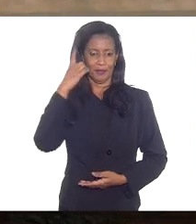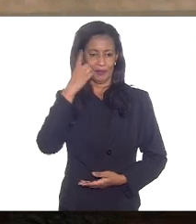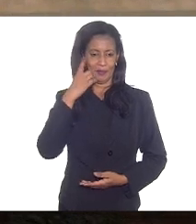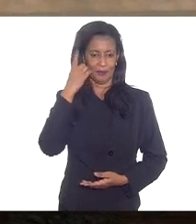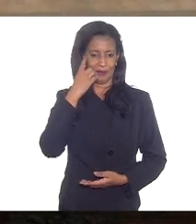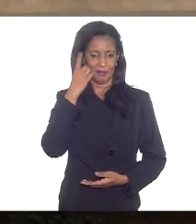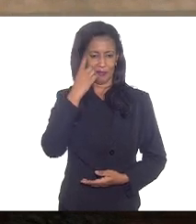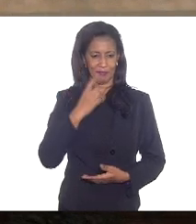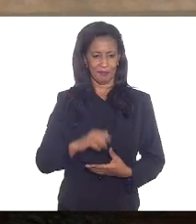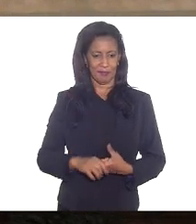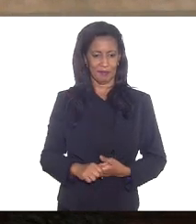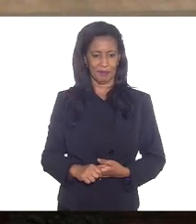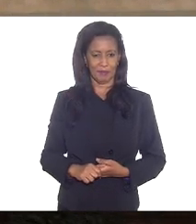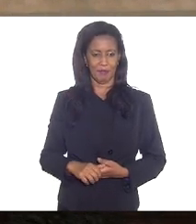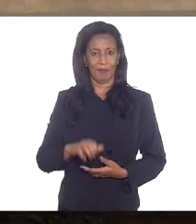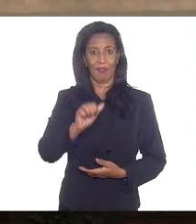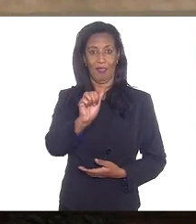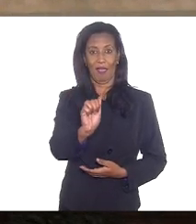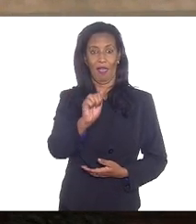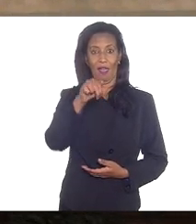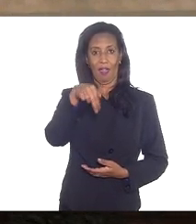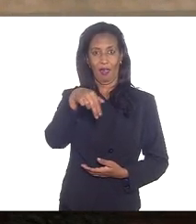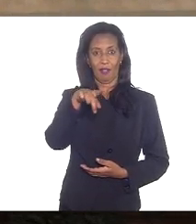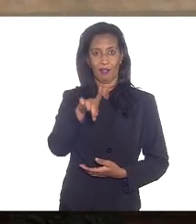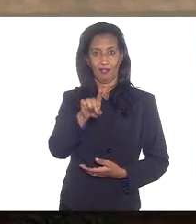Deputado Anderson Alexandre.